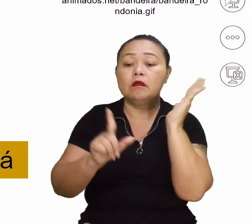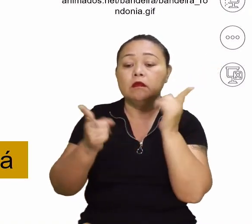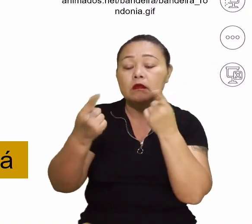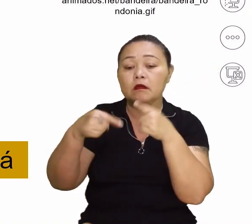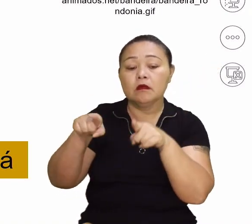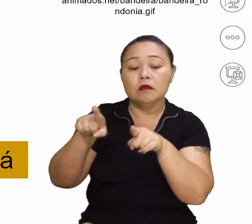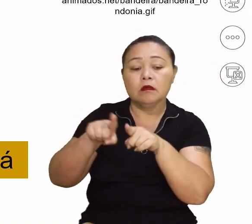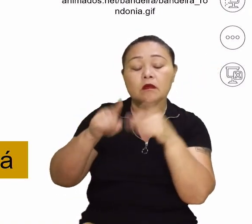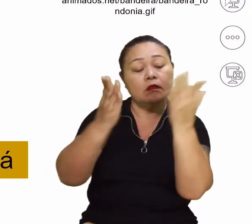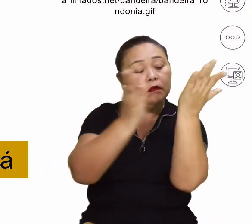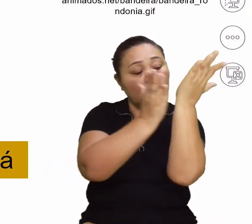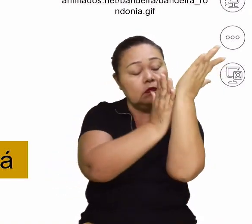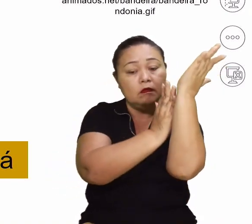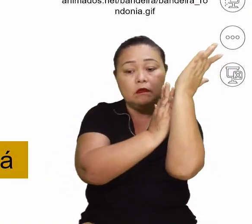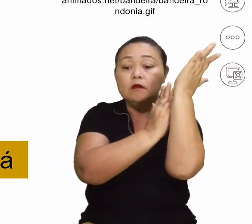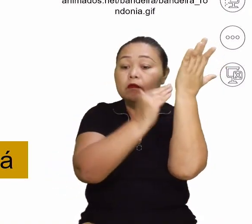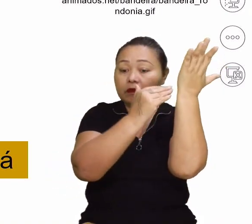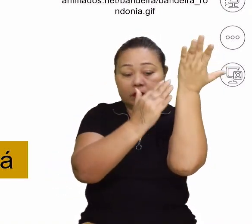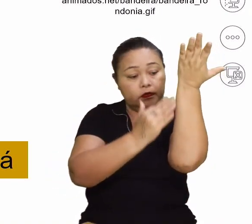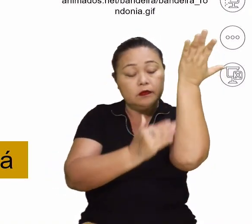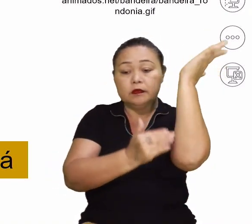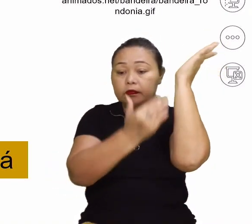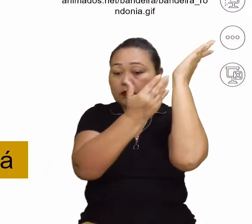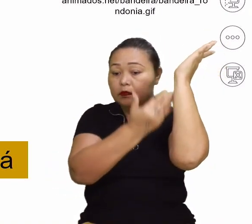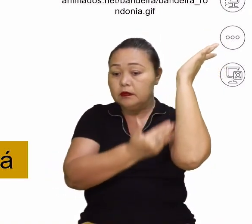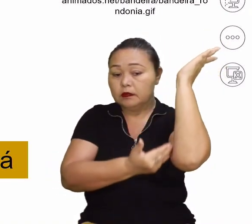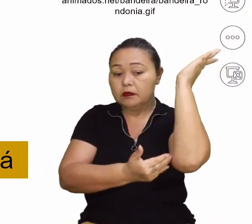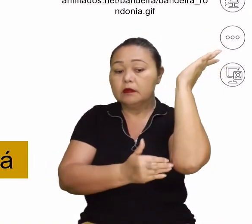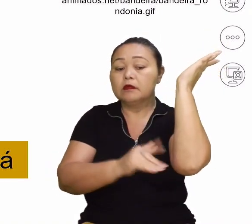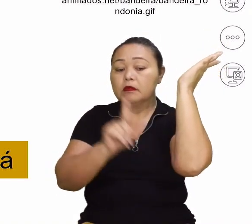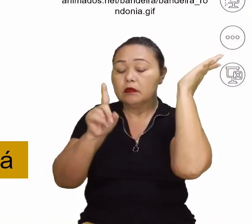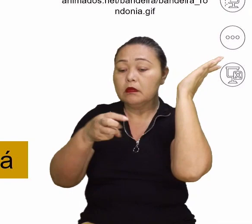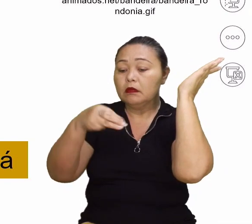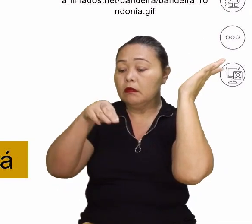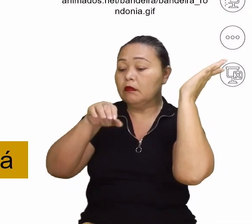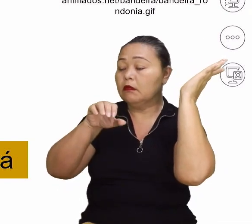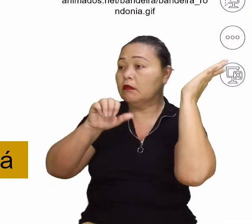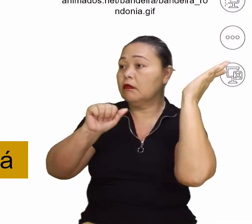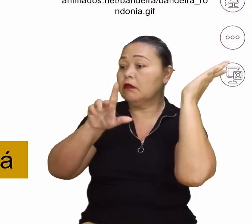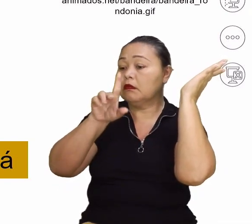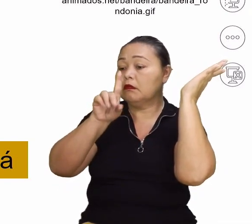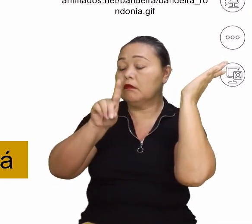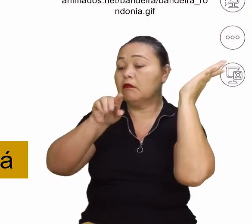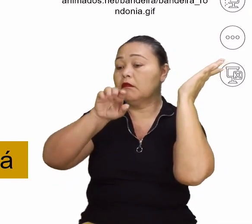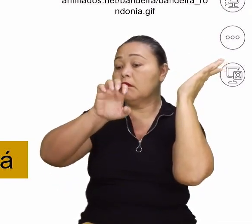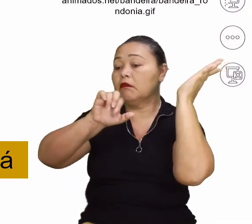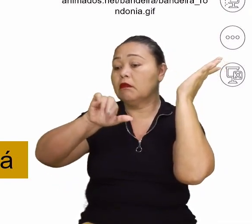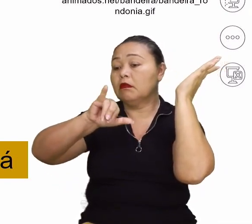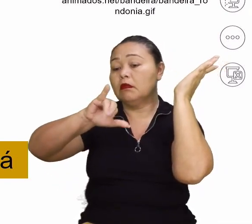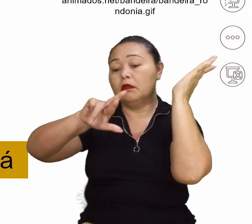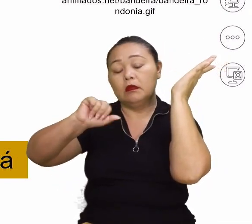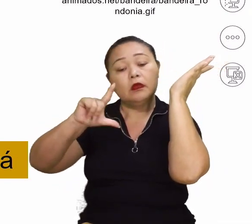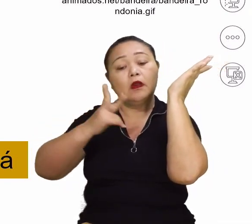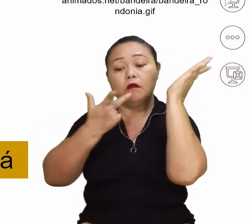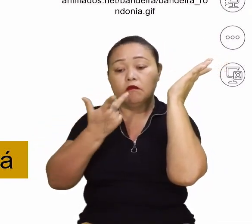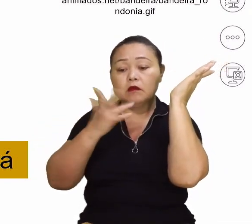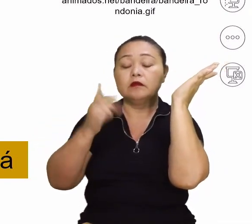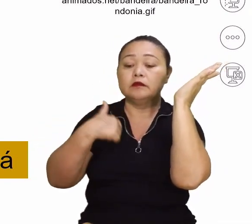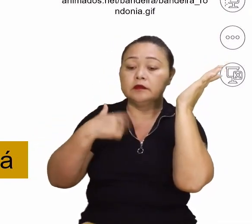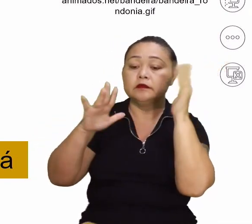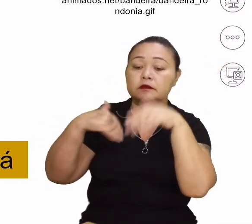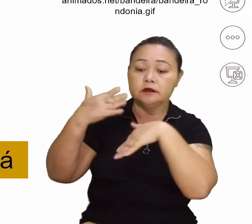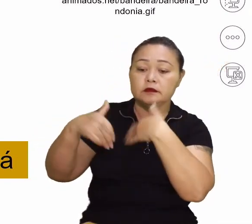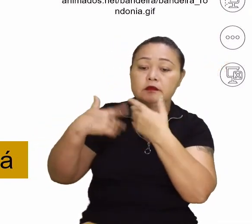E a madeira, que é um extrativismo muito delicado, que também já conversamos várias vezes em